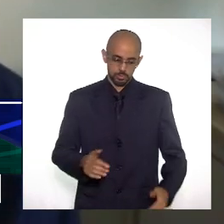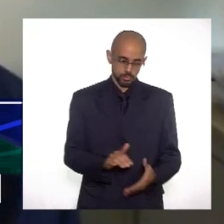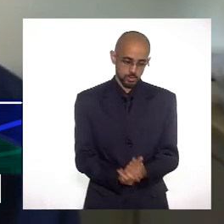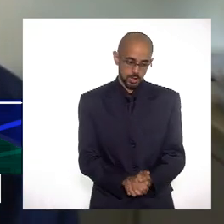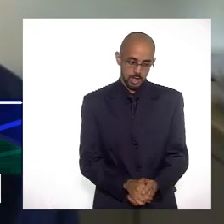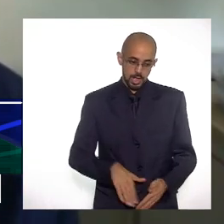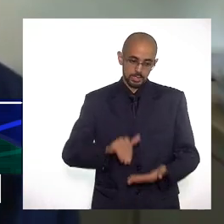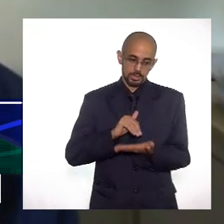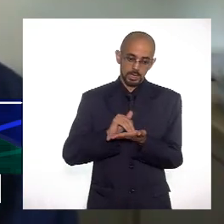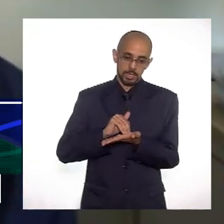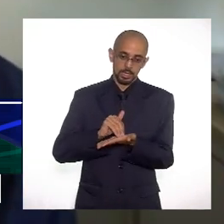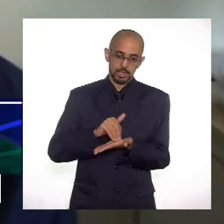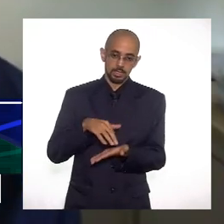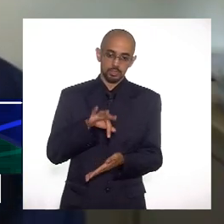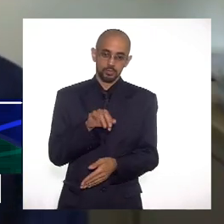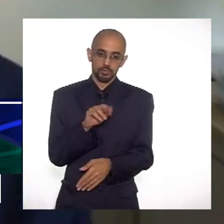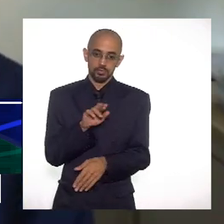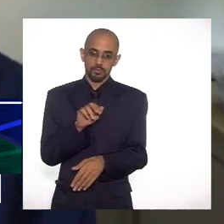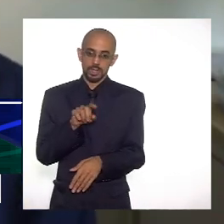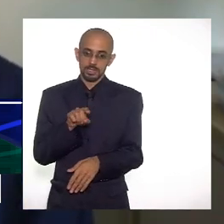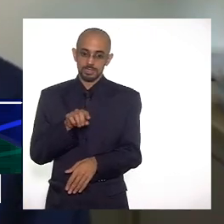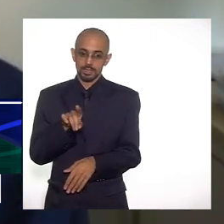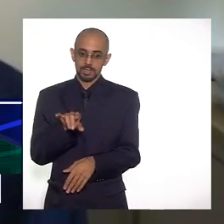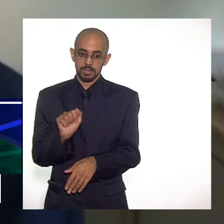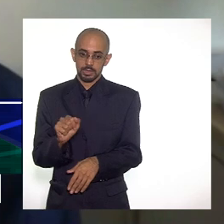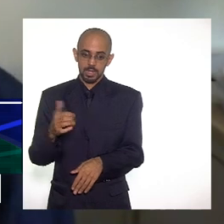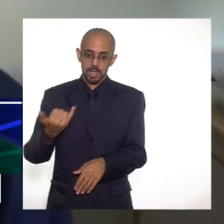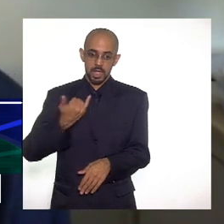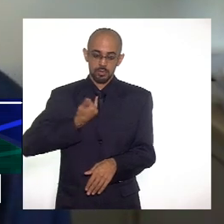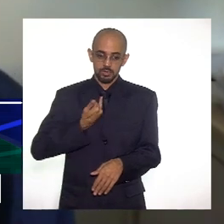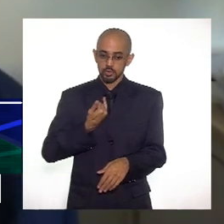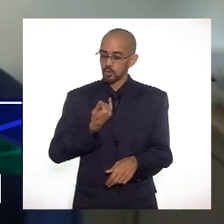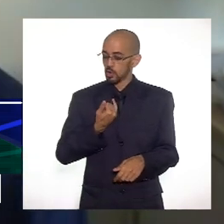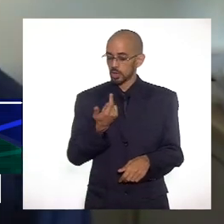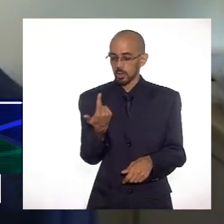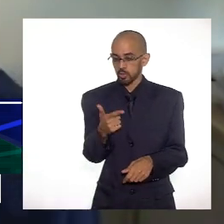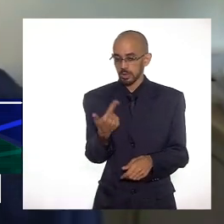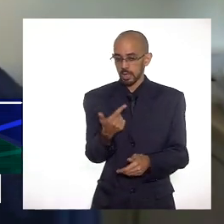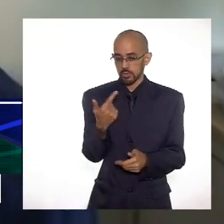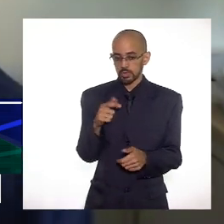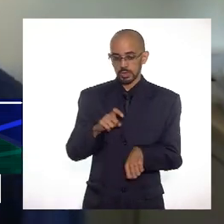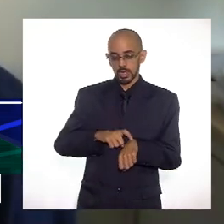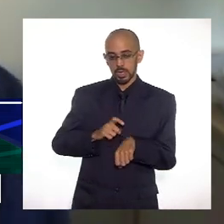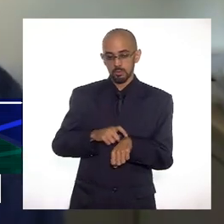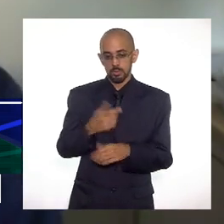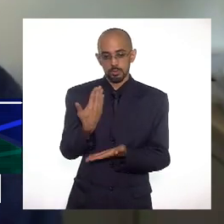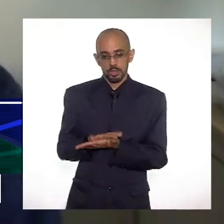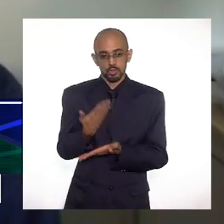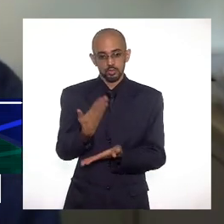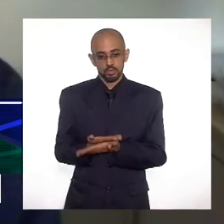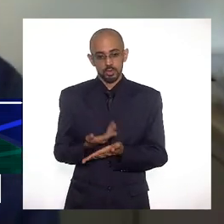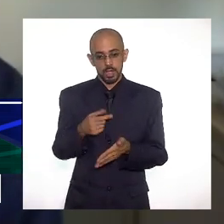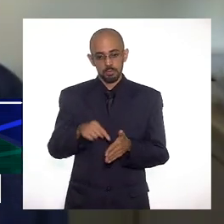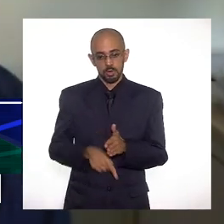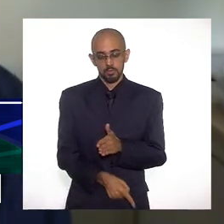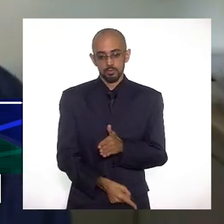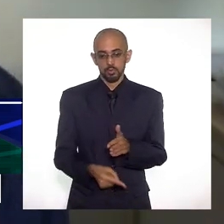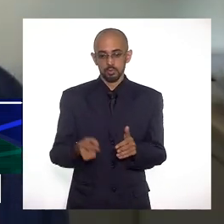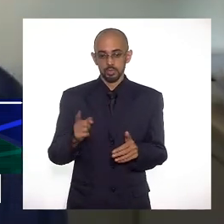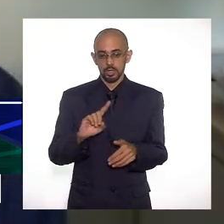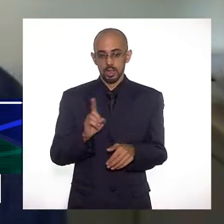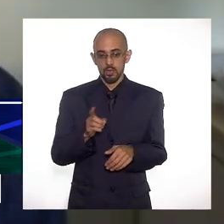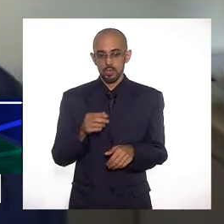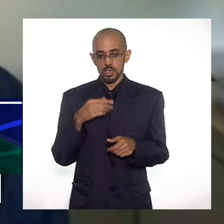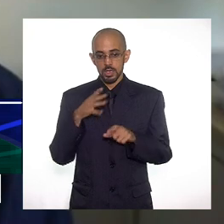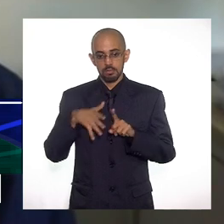informou que não teve tempo de aprofundar a sua análise e não se pronunciaria sobre